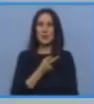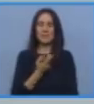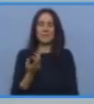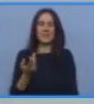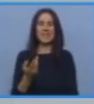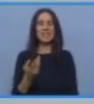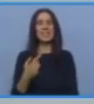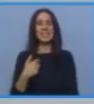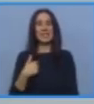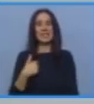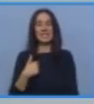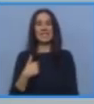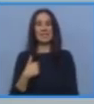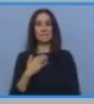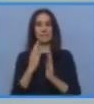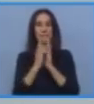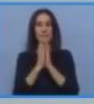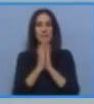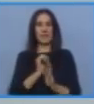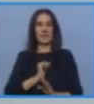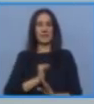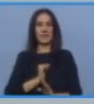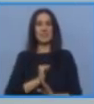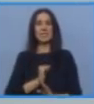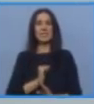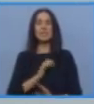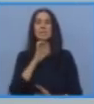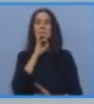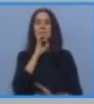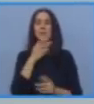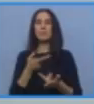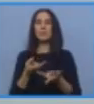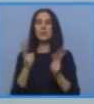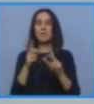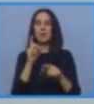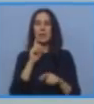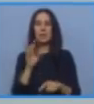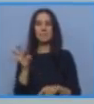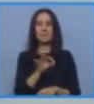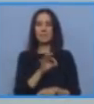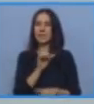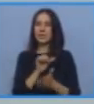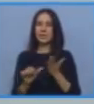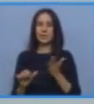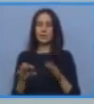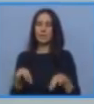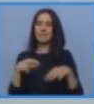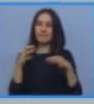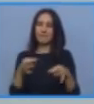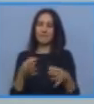já desistiu de conseguir arranjar um bispo disponível para essa data e fazemos noutra altura,